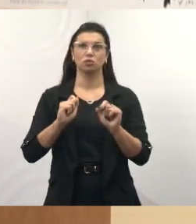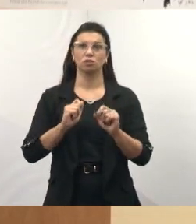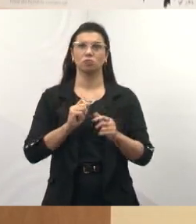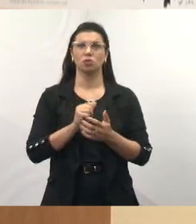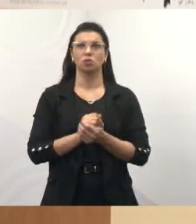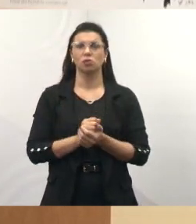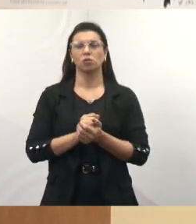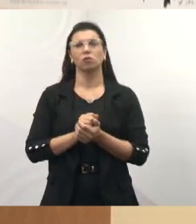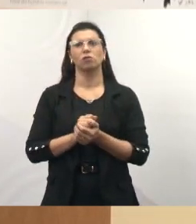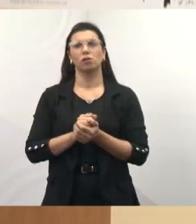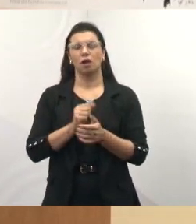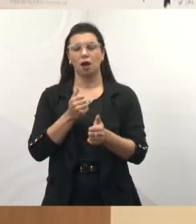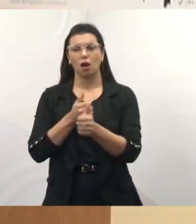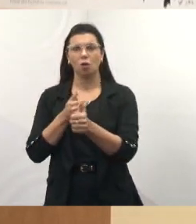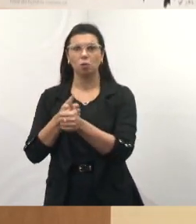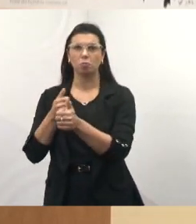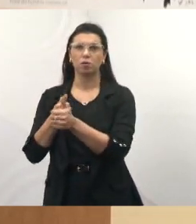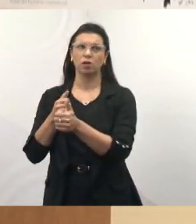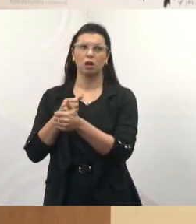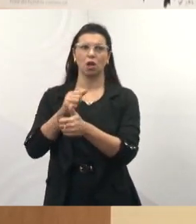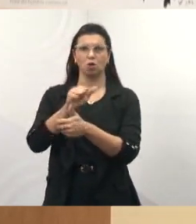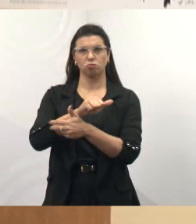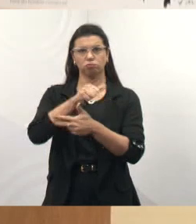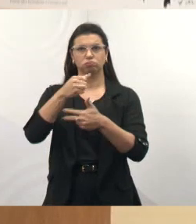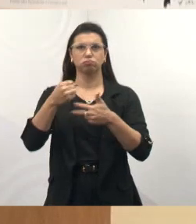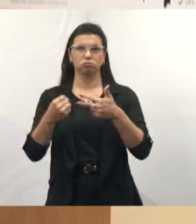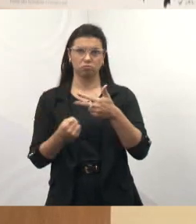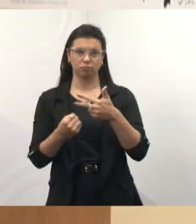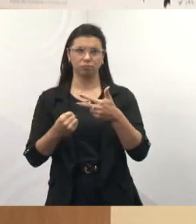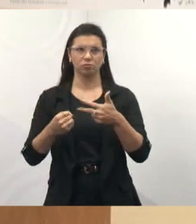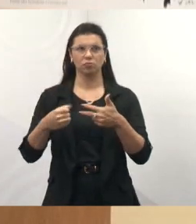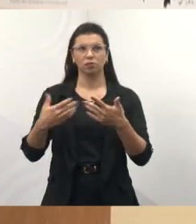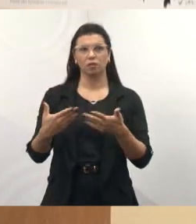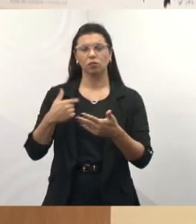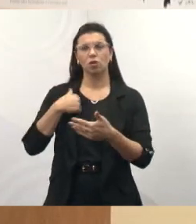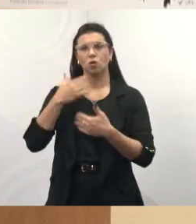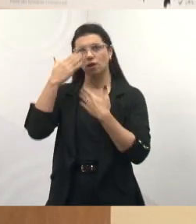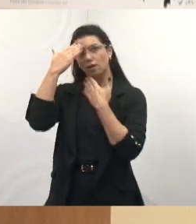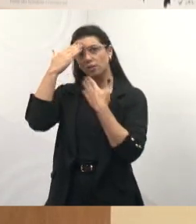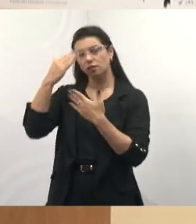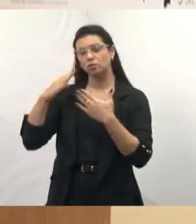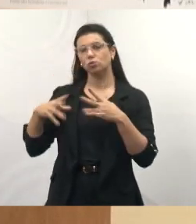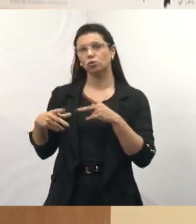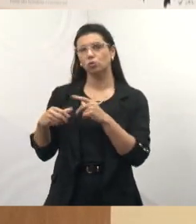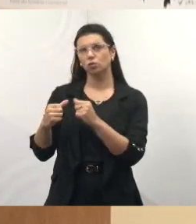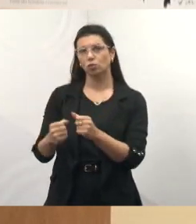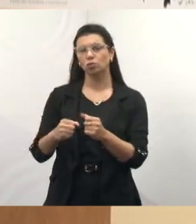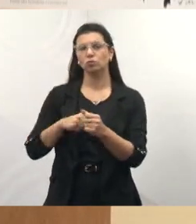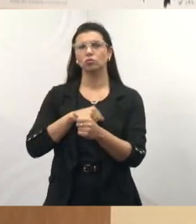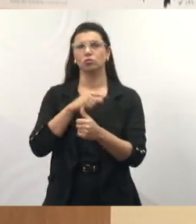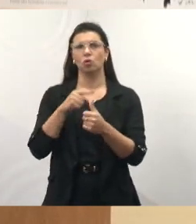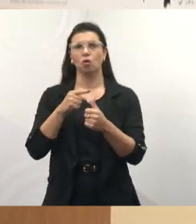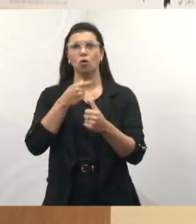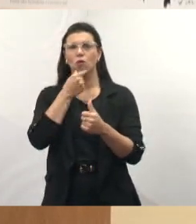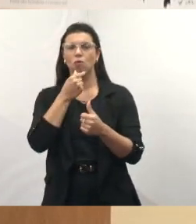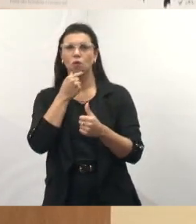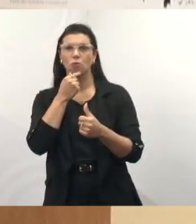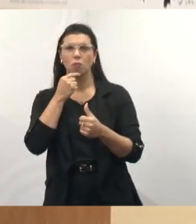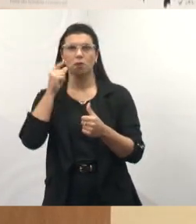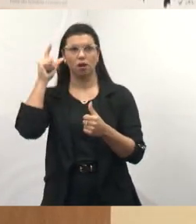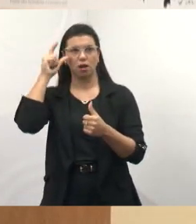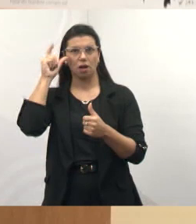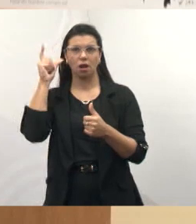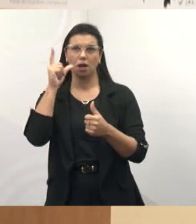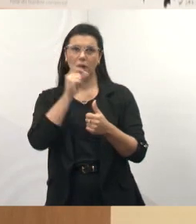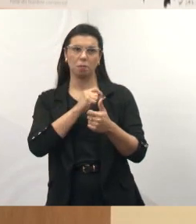o poder independente. Então aqui fica a minha eterna gratidão aos vereadores Abner Rosa e ao